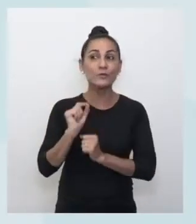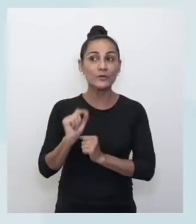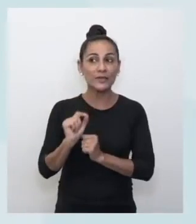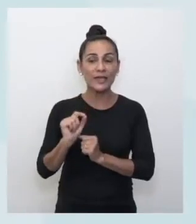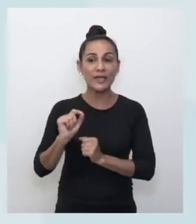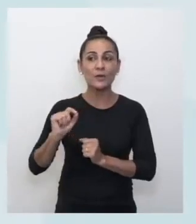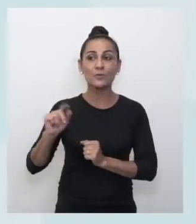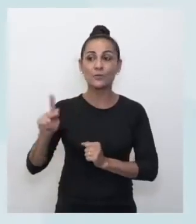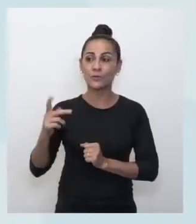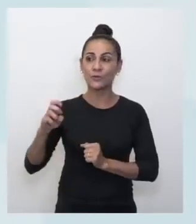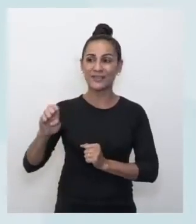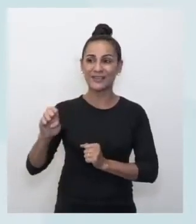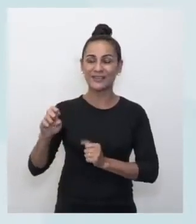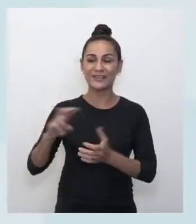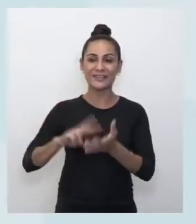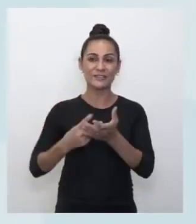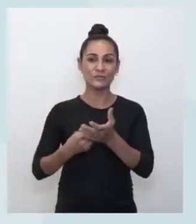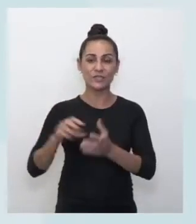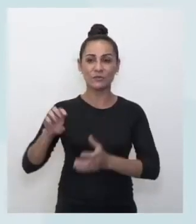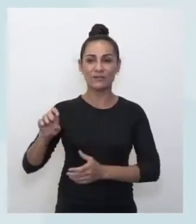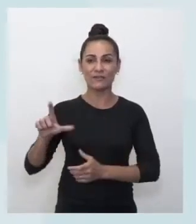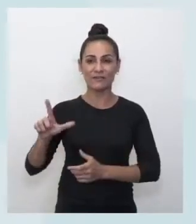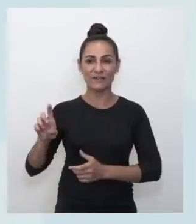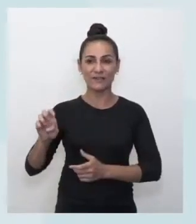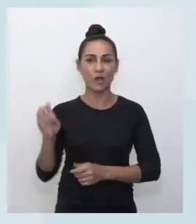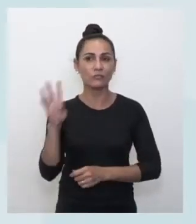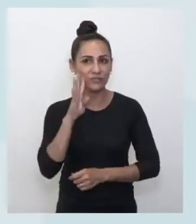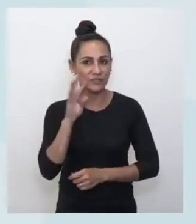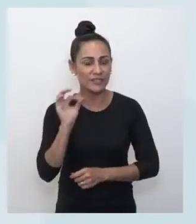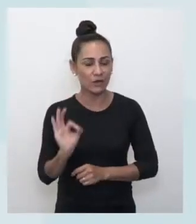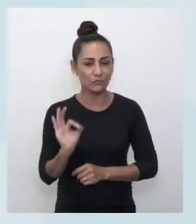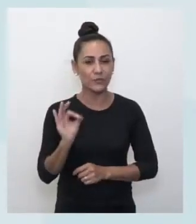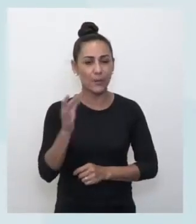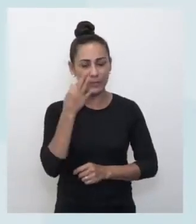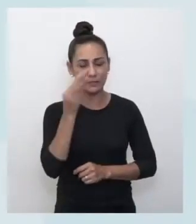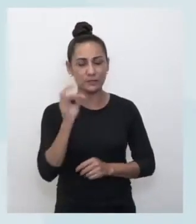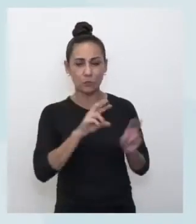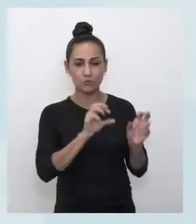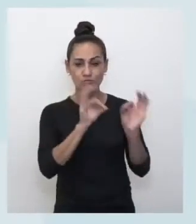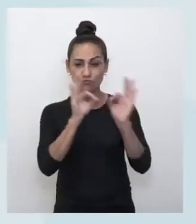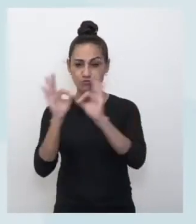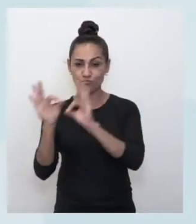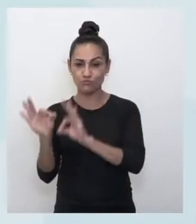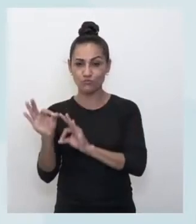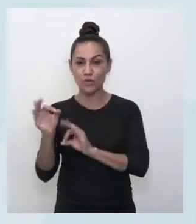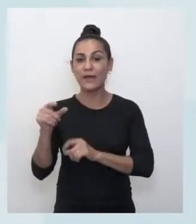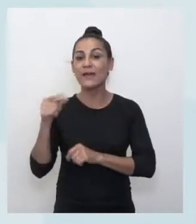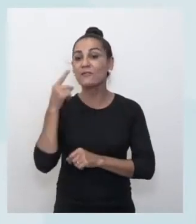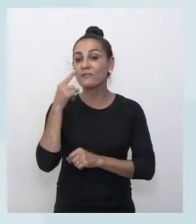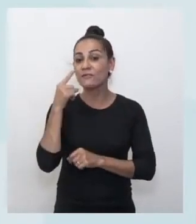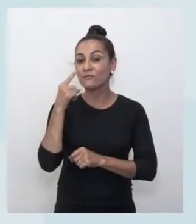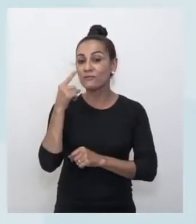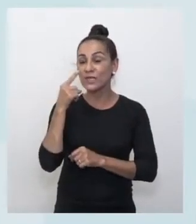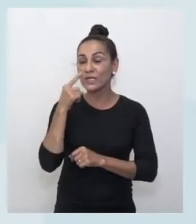tenho replies. E olha só que legal. Replies vem do verbo